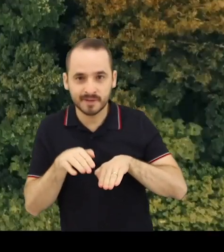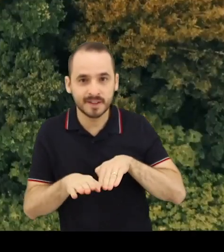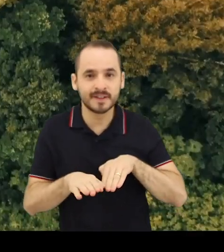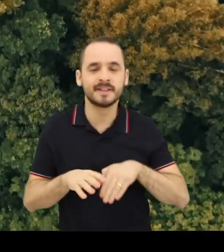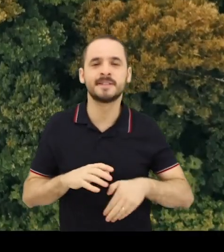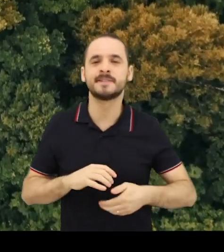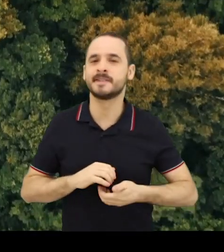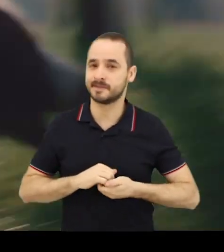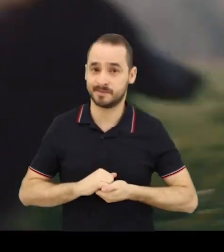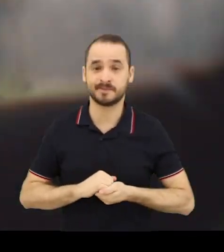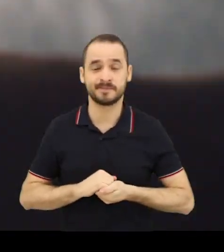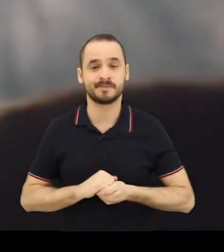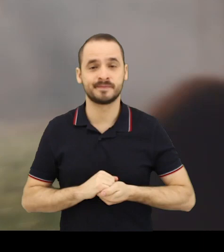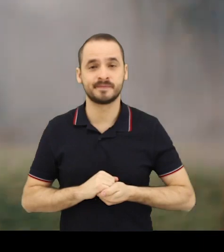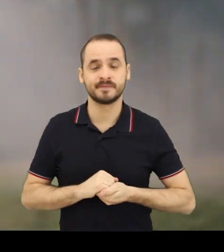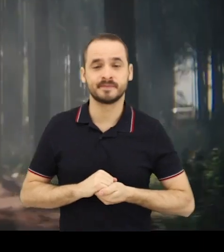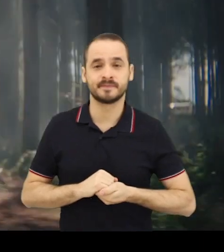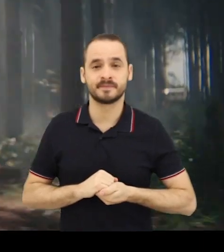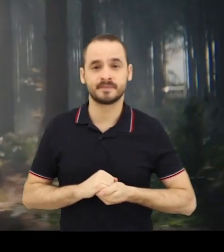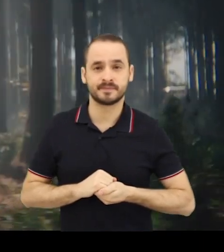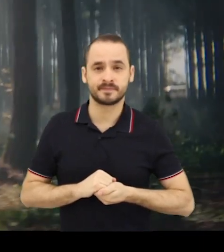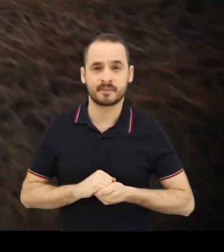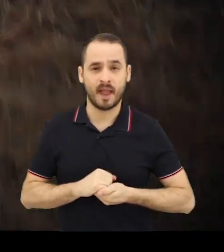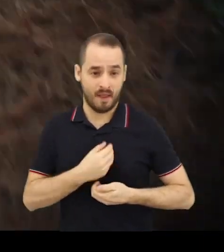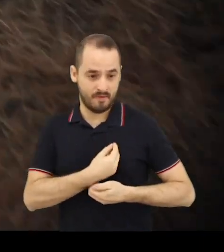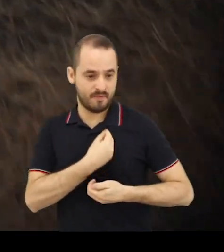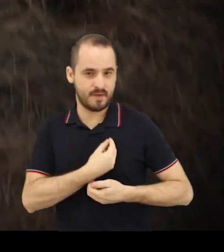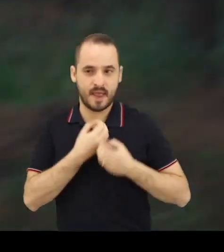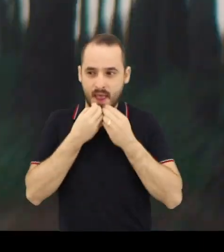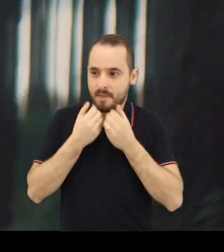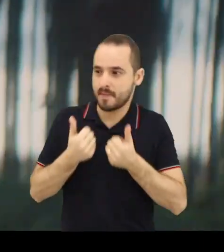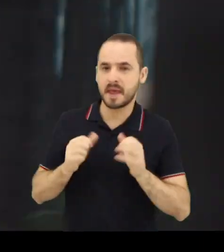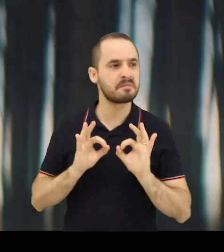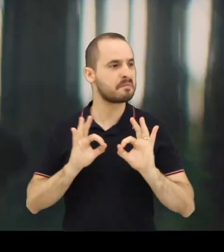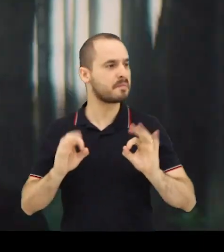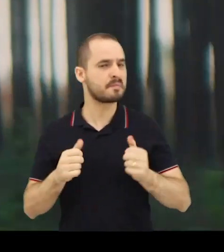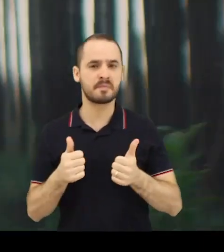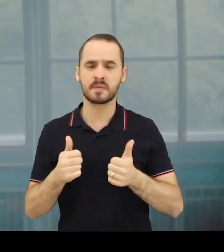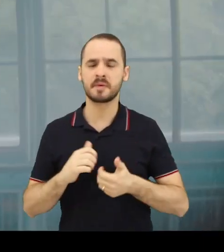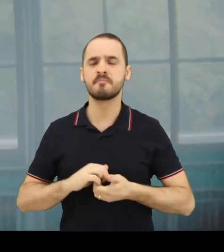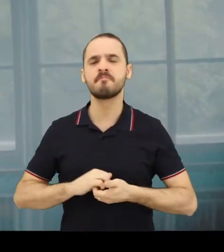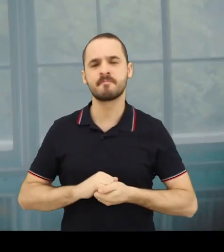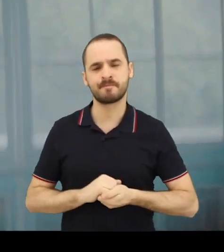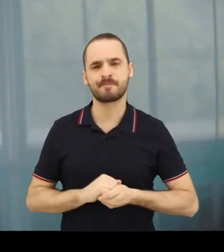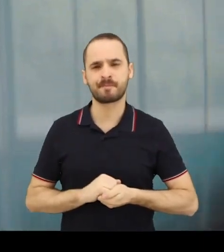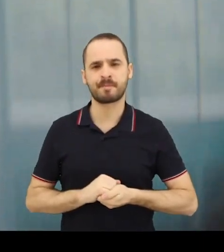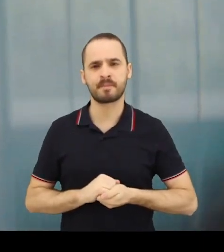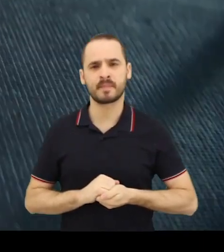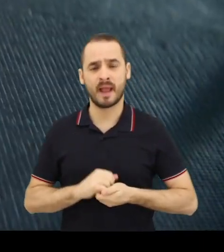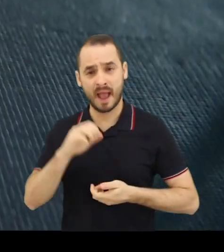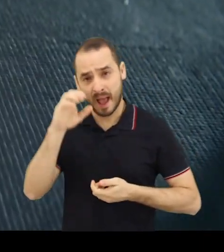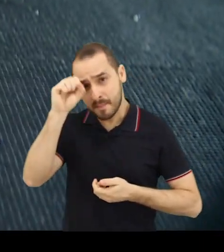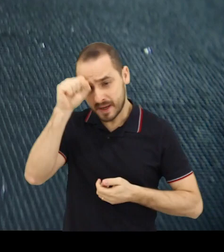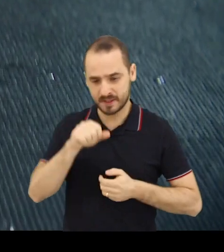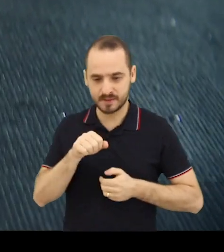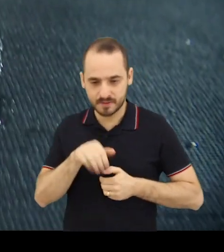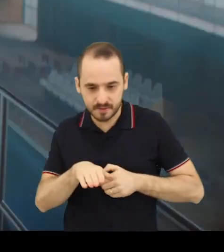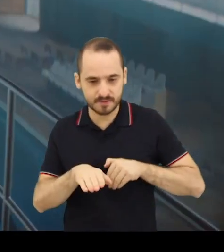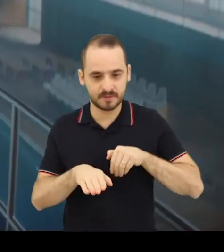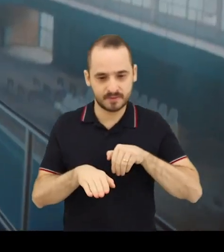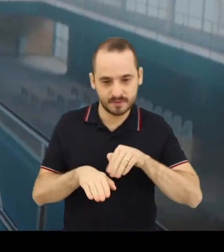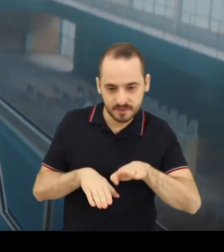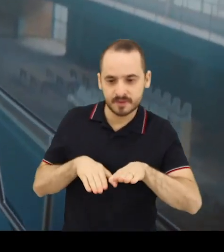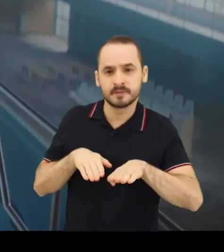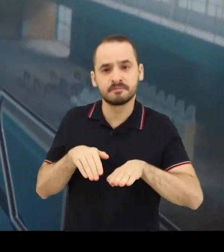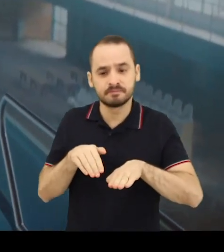Um menino dois. Com mochila nas costas corre no meio da Mesmo floresta. Quando a vida começa bem. Já adolescente, está sob um trampolim. Um passo de